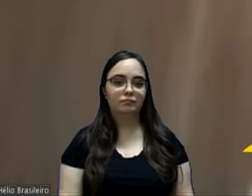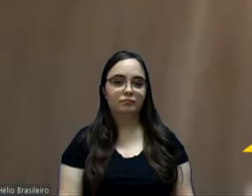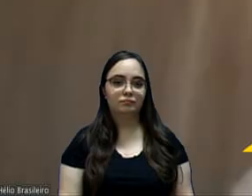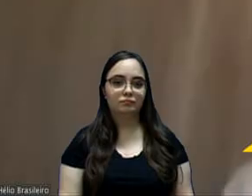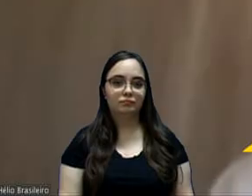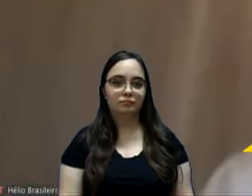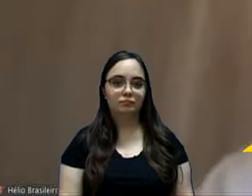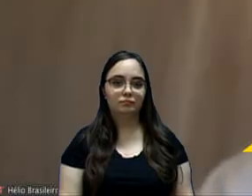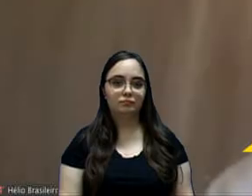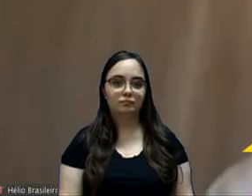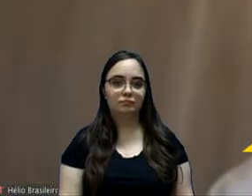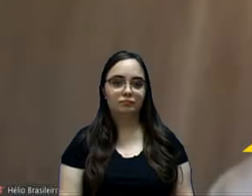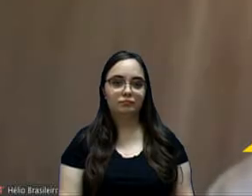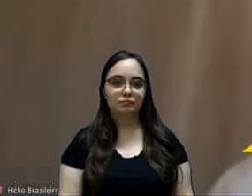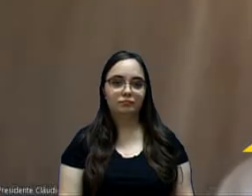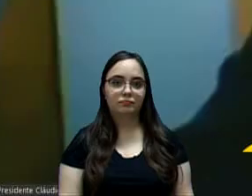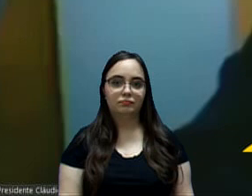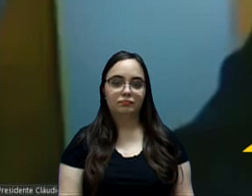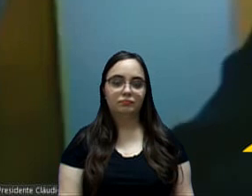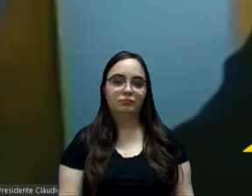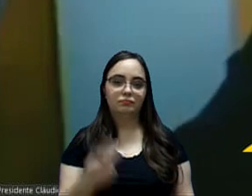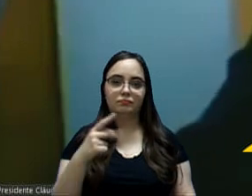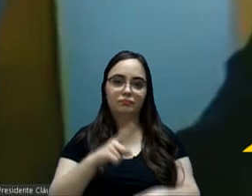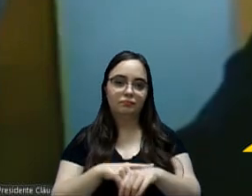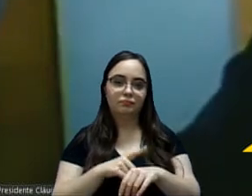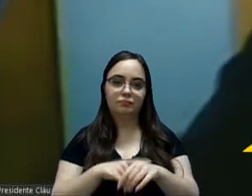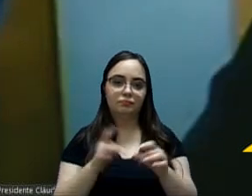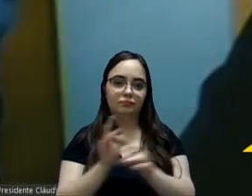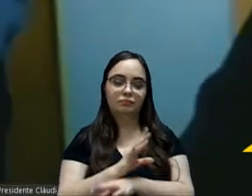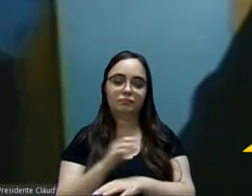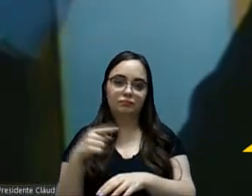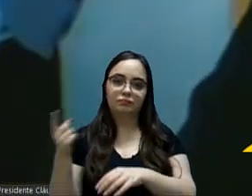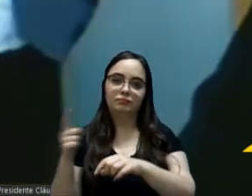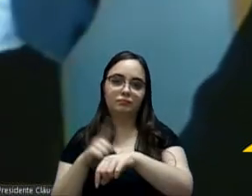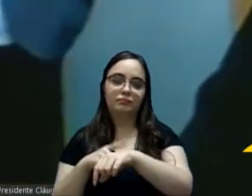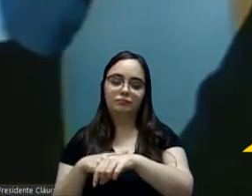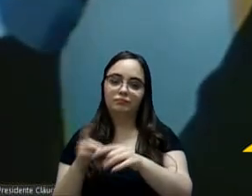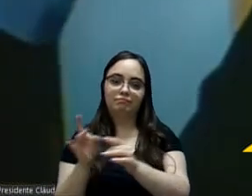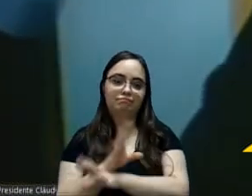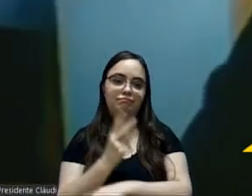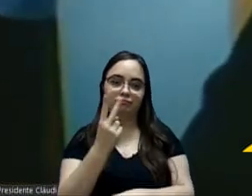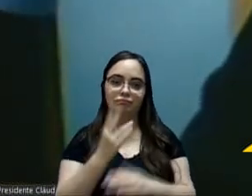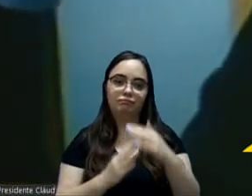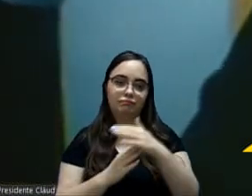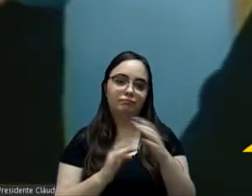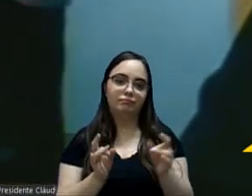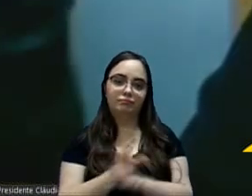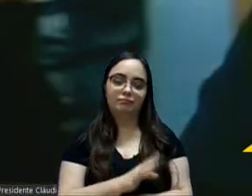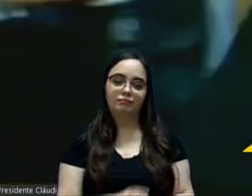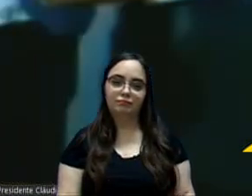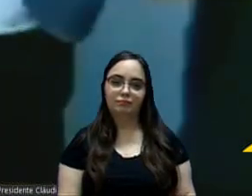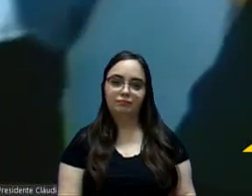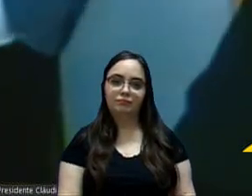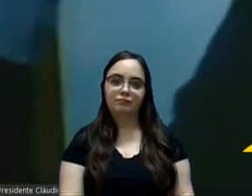senhor tempos. presidente, o que eu Encerrou os tinha. dois tempos. O tempo da Vossa Excelência e o tempo cedido pelo vereador Ítalo.